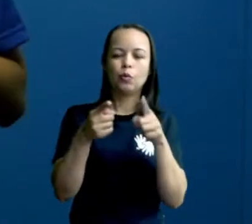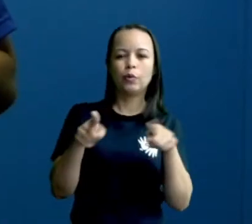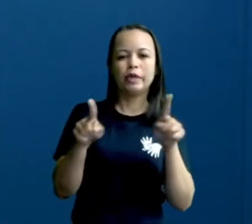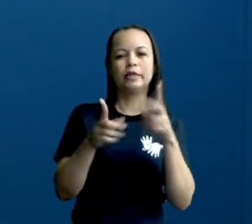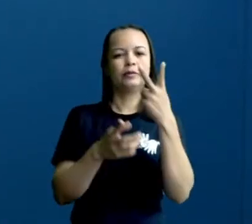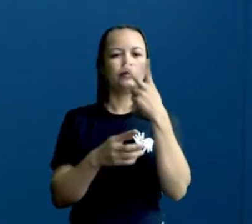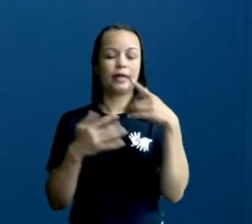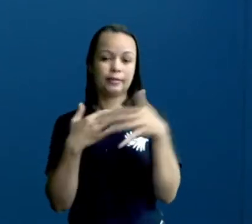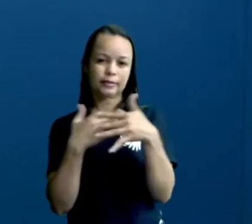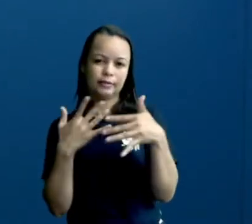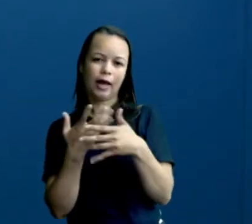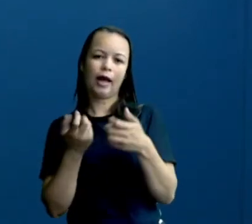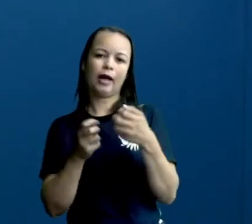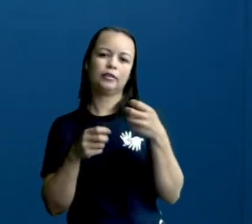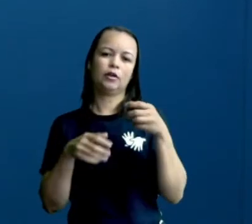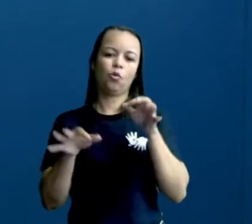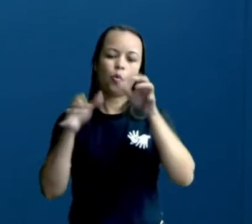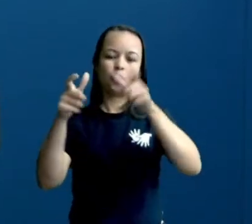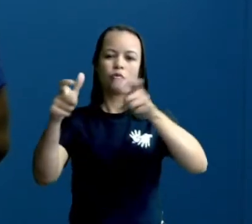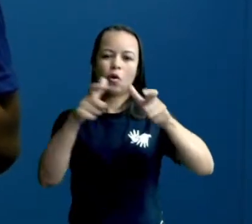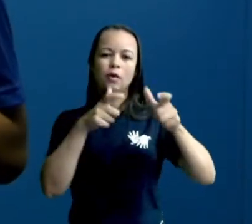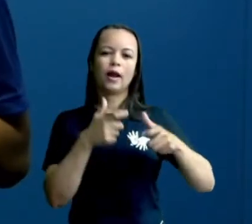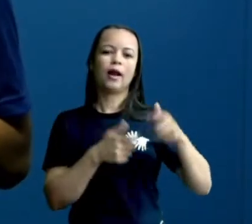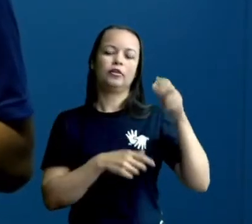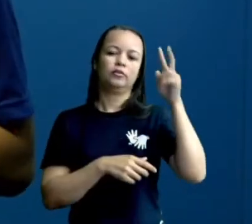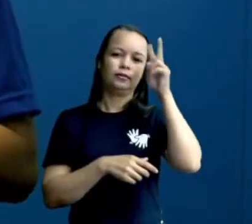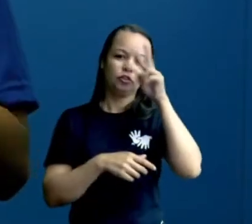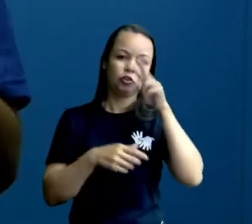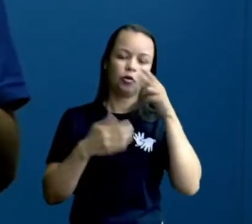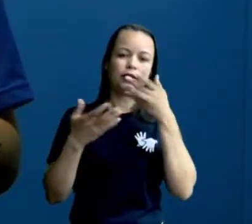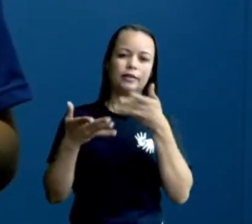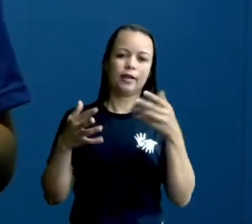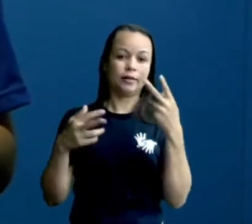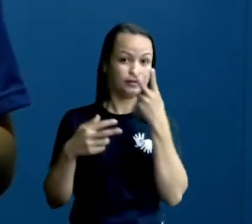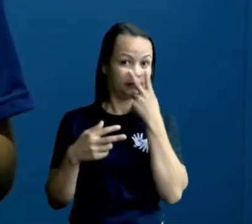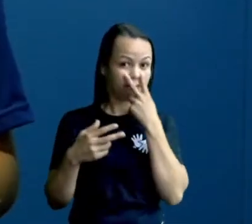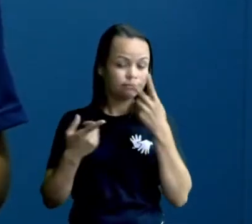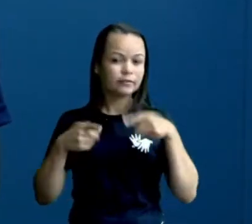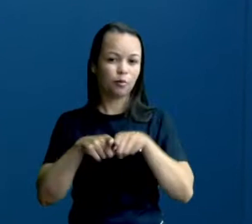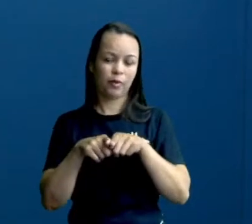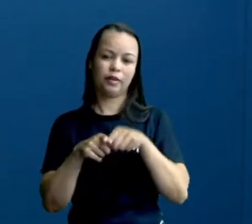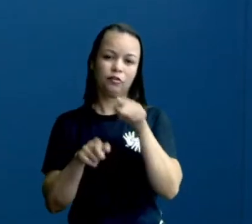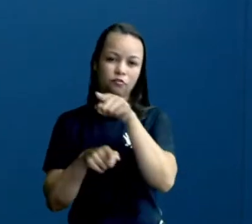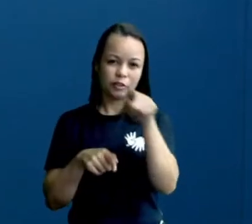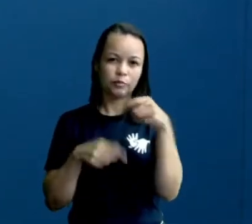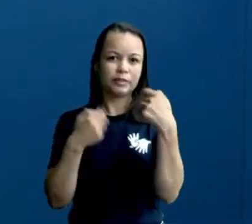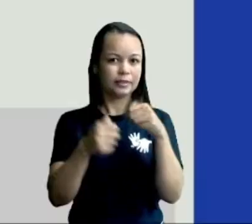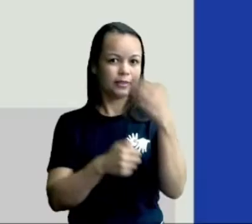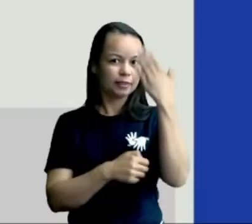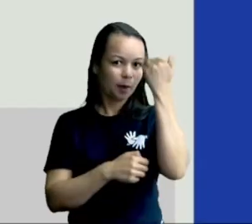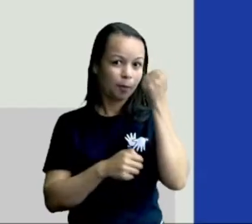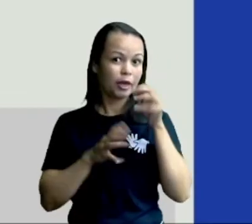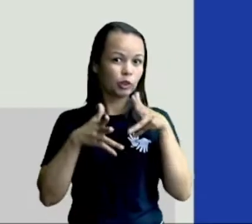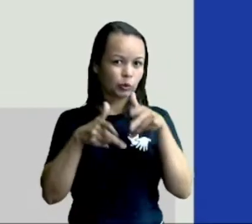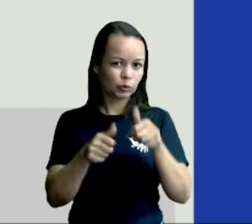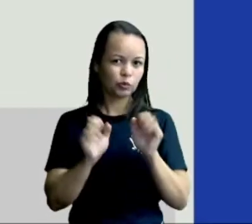questões culturais de nossa cidade também. Então, ó, preste atenção para estar afiado nos assuntos, tá bom? Vamos